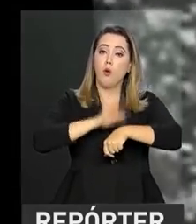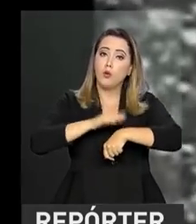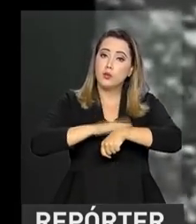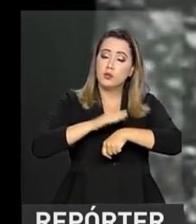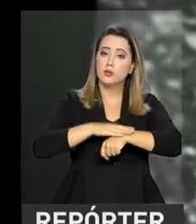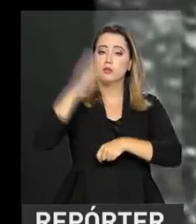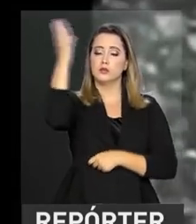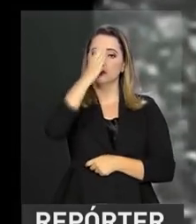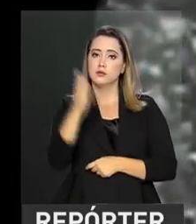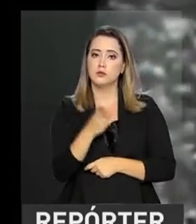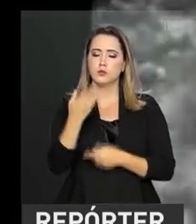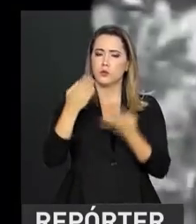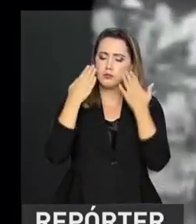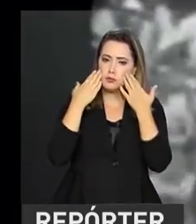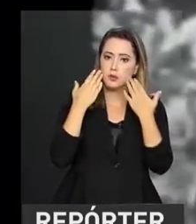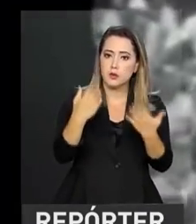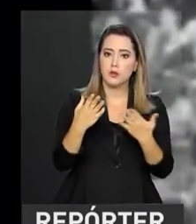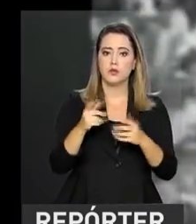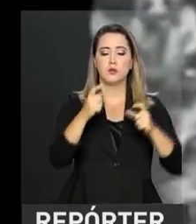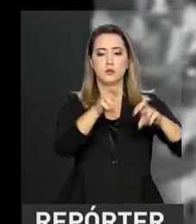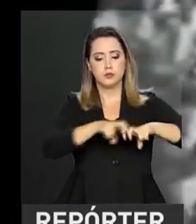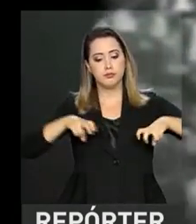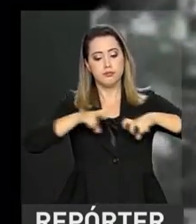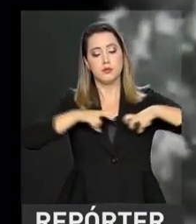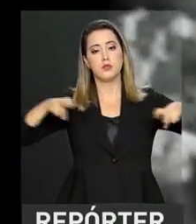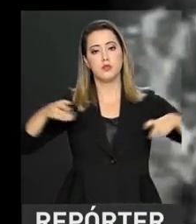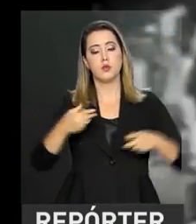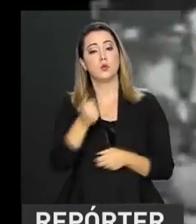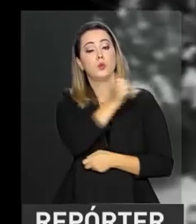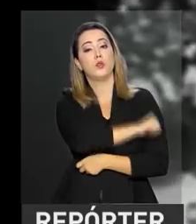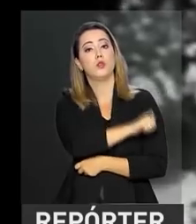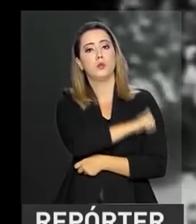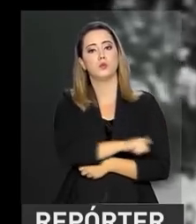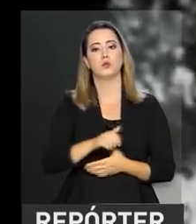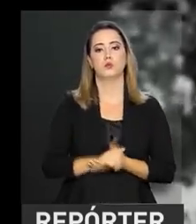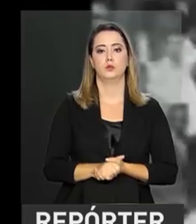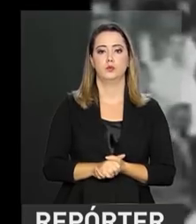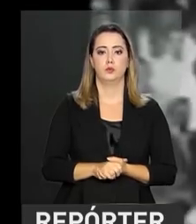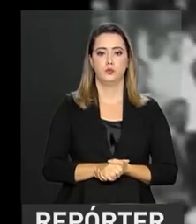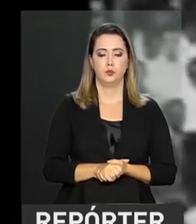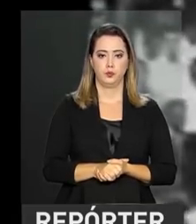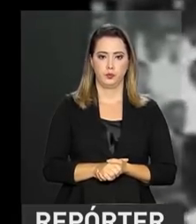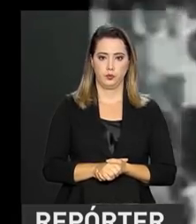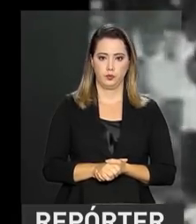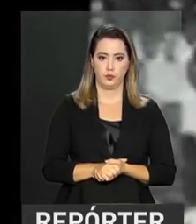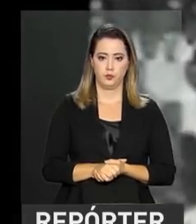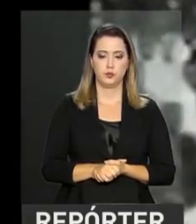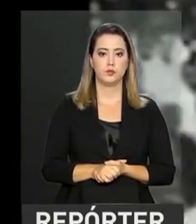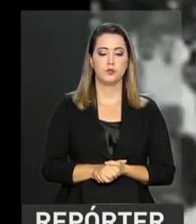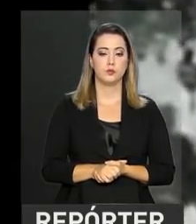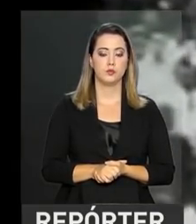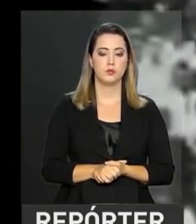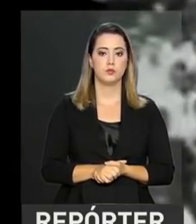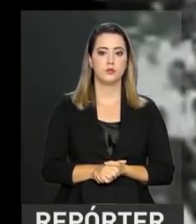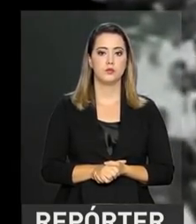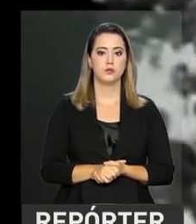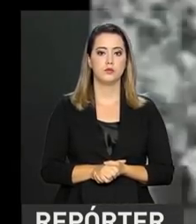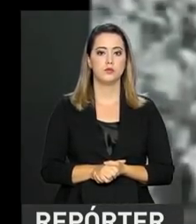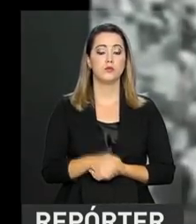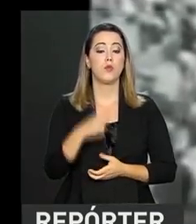brasil foi transmitida do estádio são januário no rio de janeiro o departamento de imprensa e propaganda